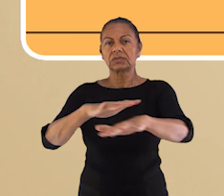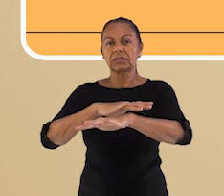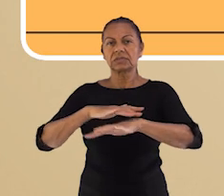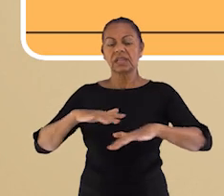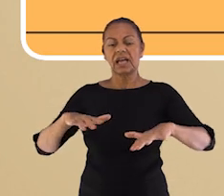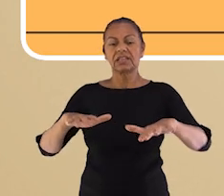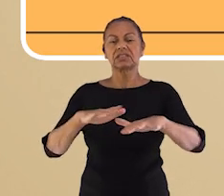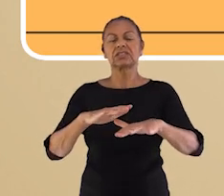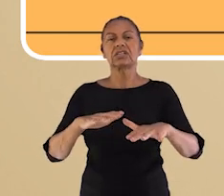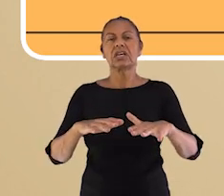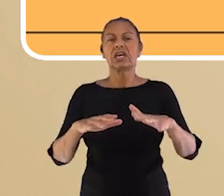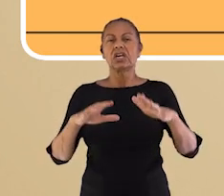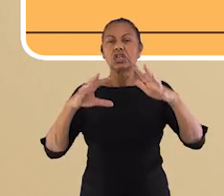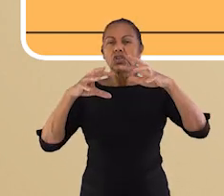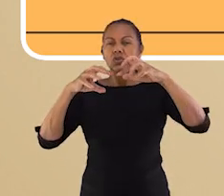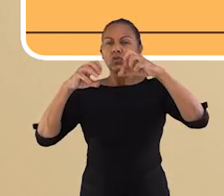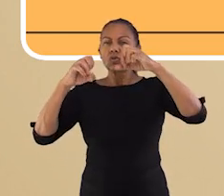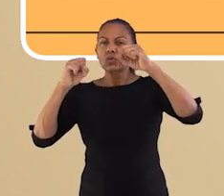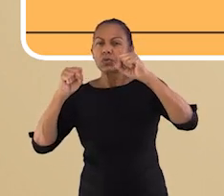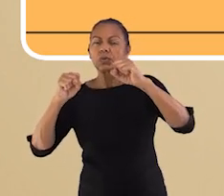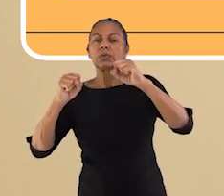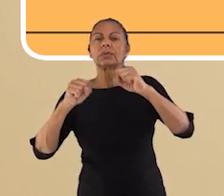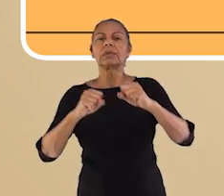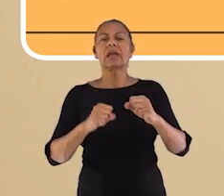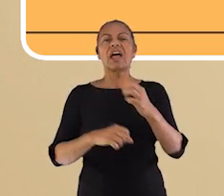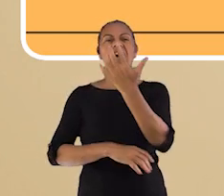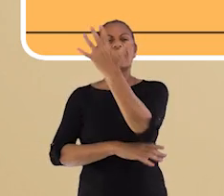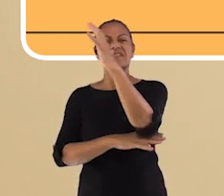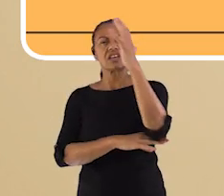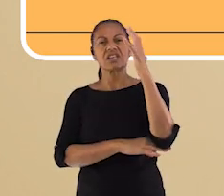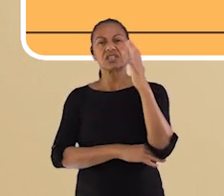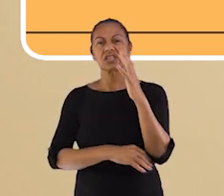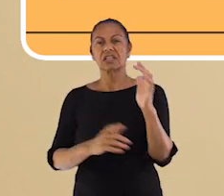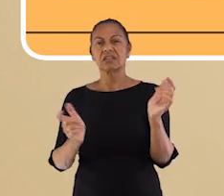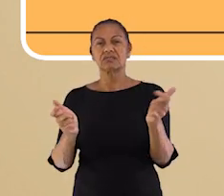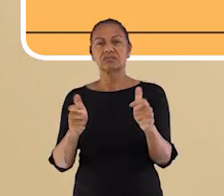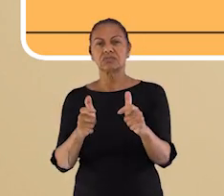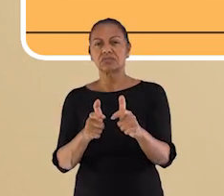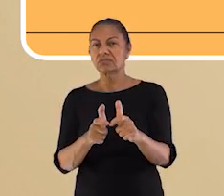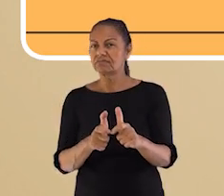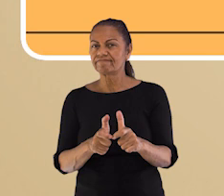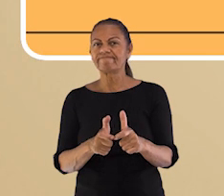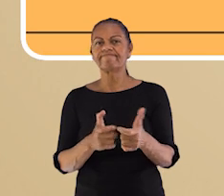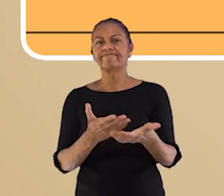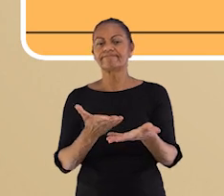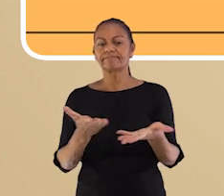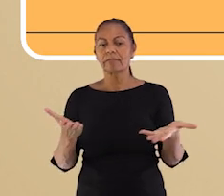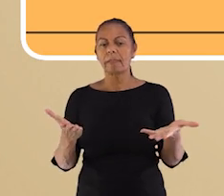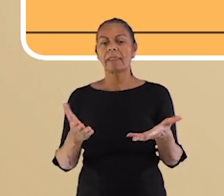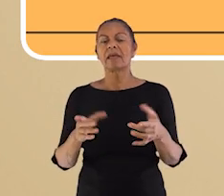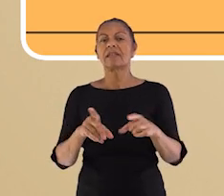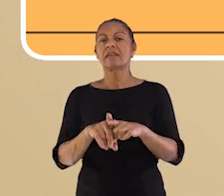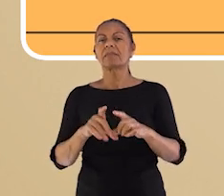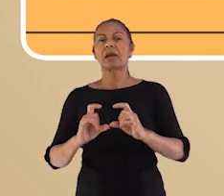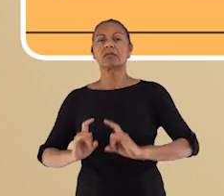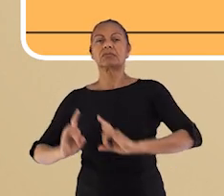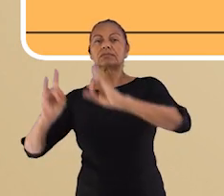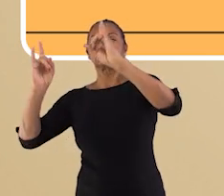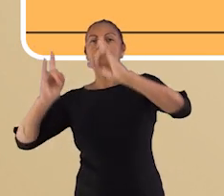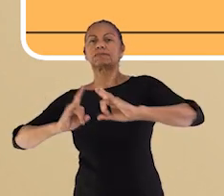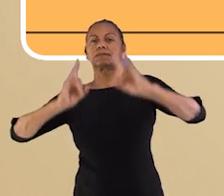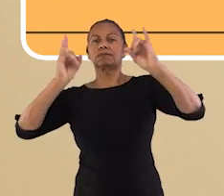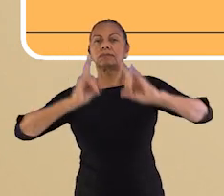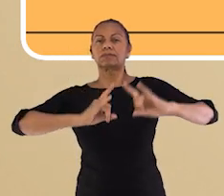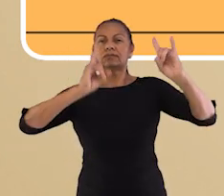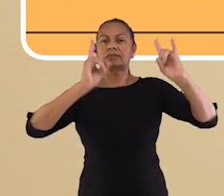nas cidades. Entre elas, podemos destacar as superfícies escuras com uma alta condutividade térmica, a